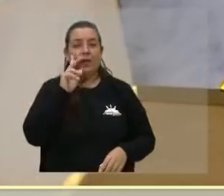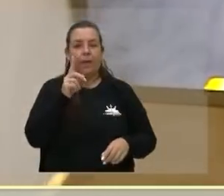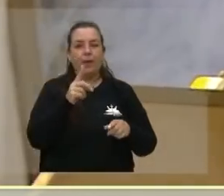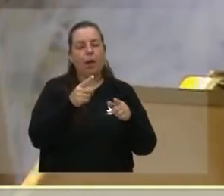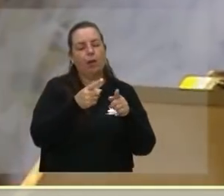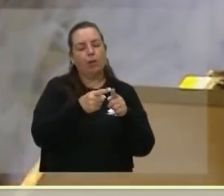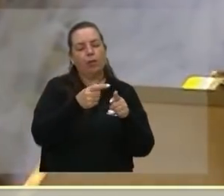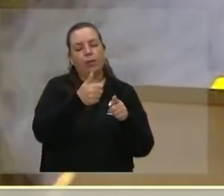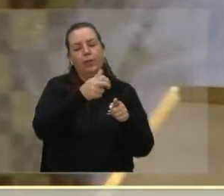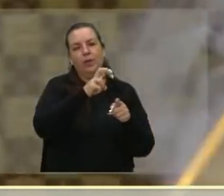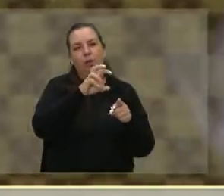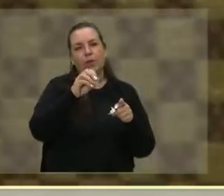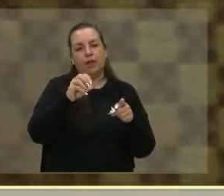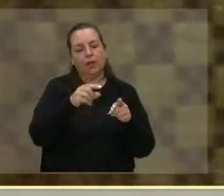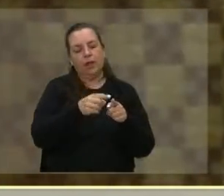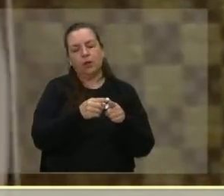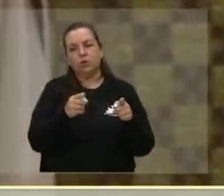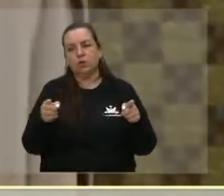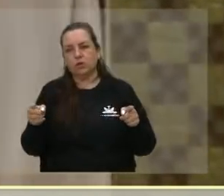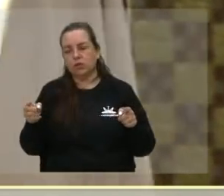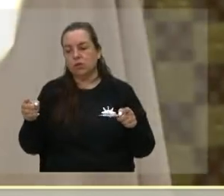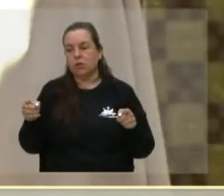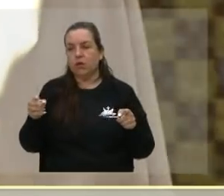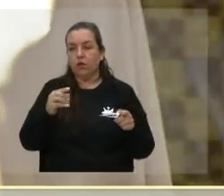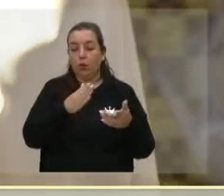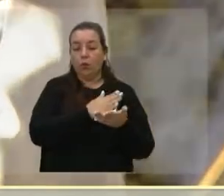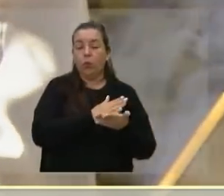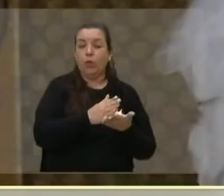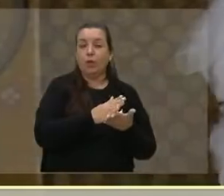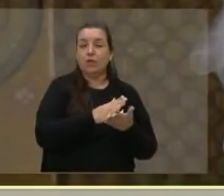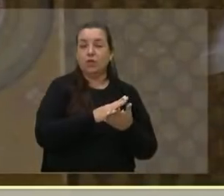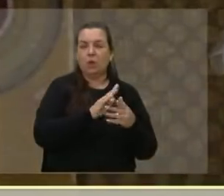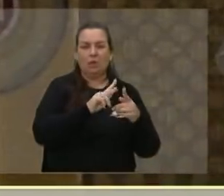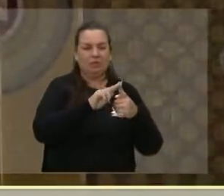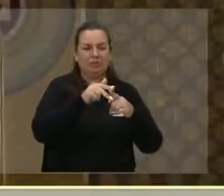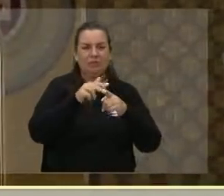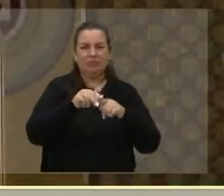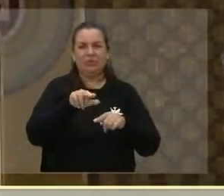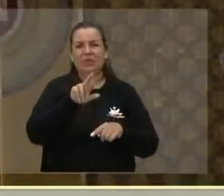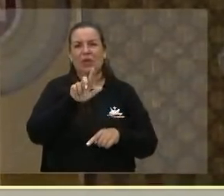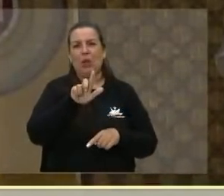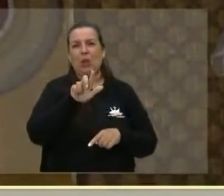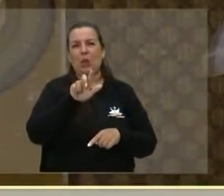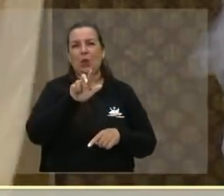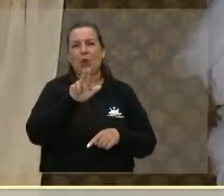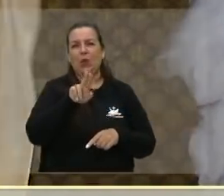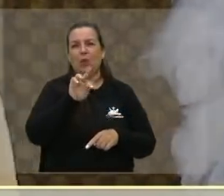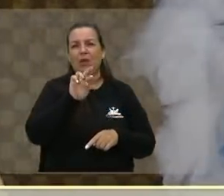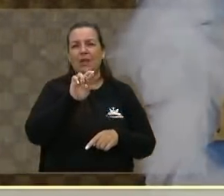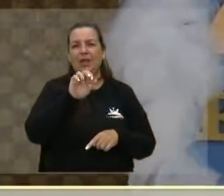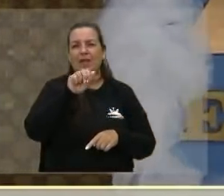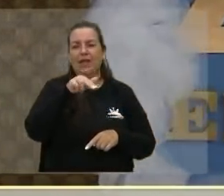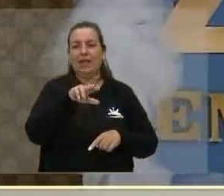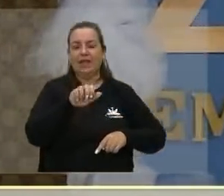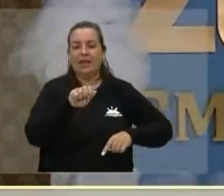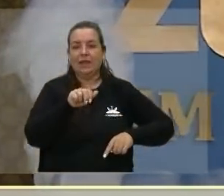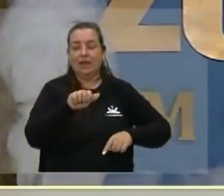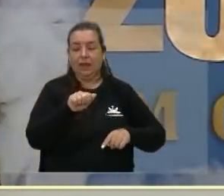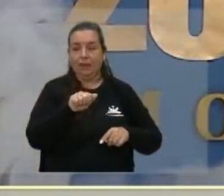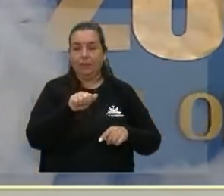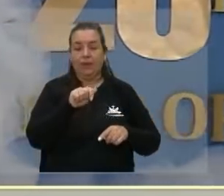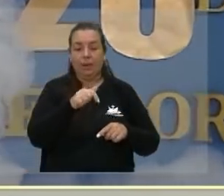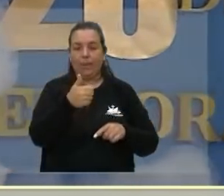foi quando começou a reforma luterana 1500 e pouco